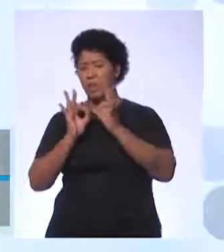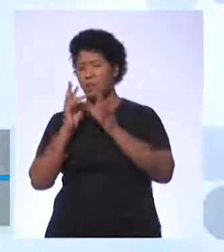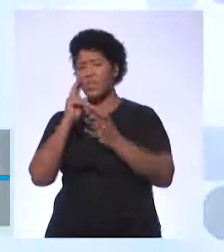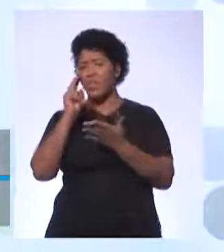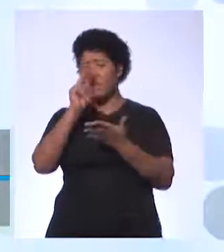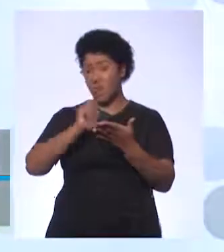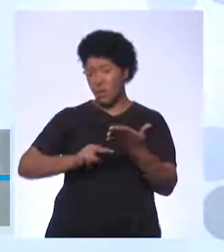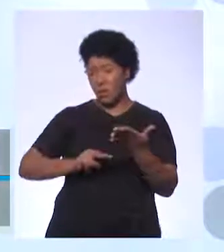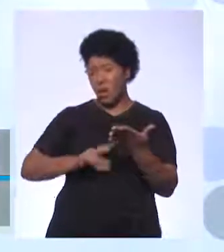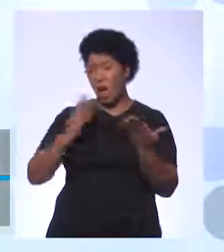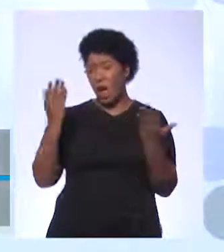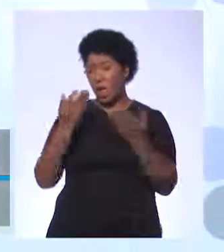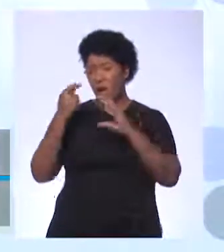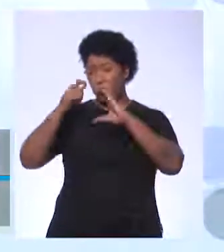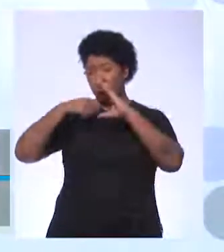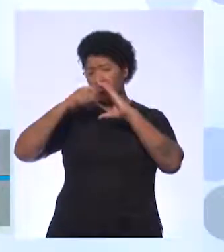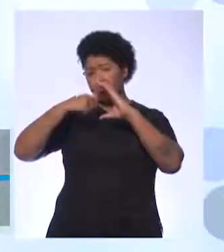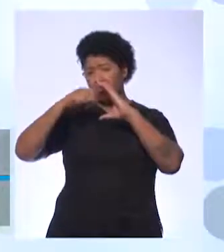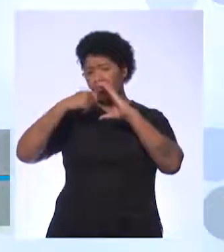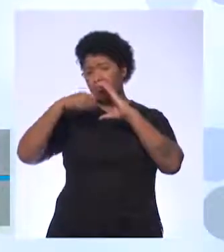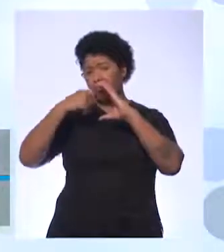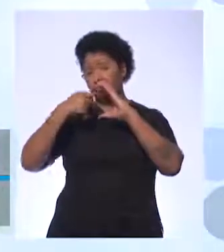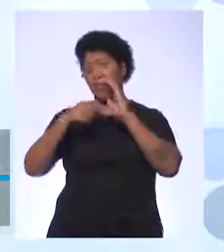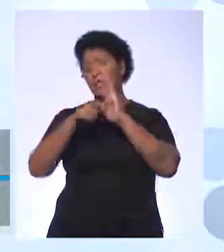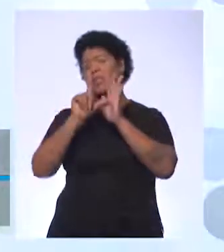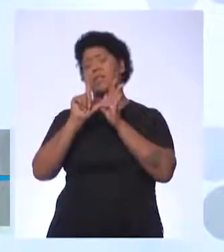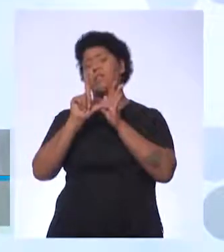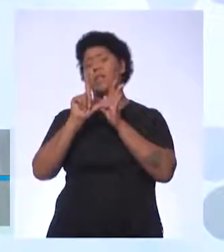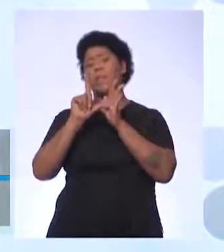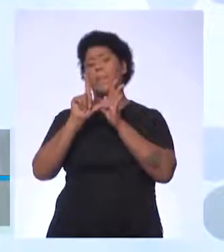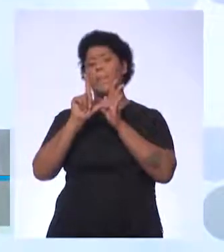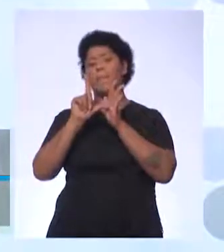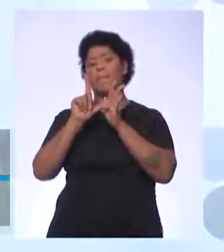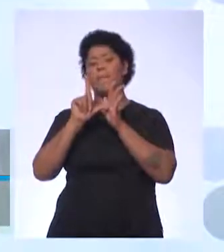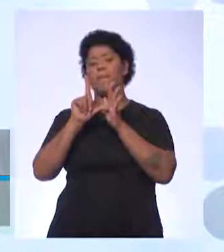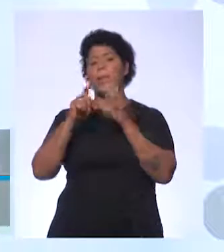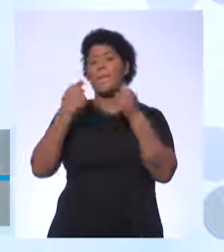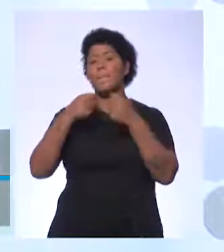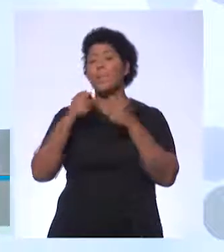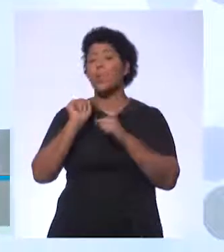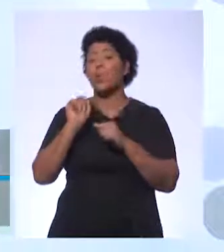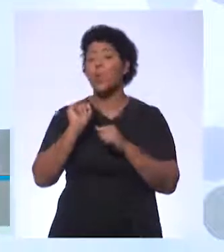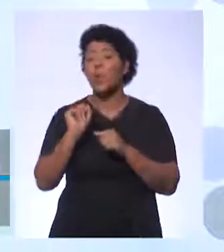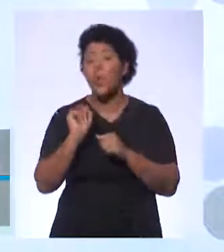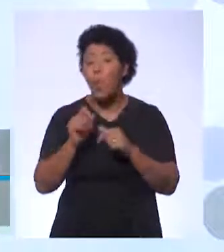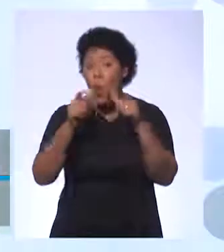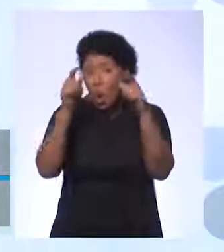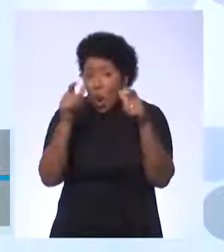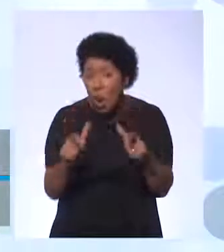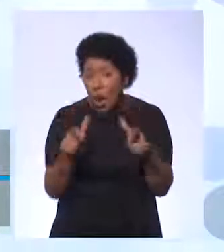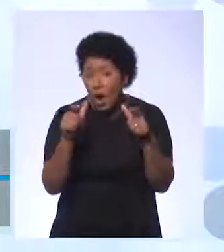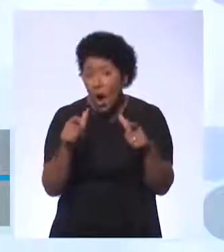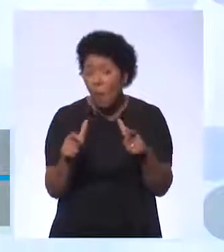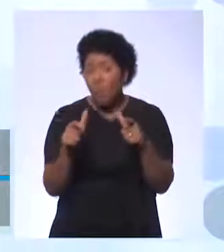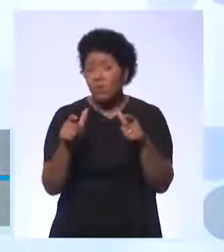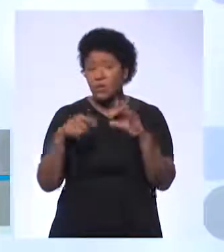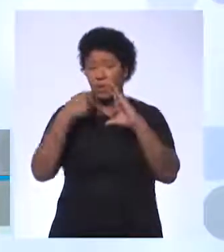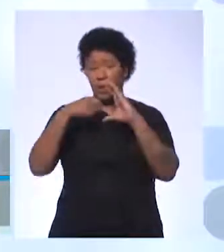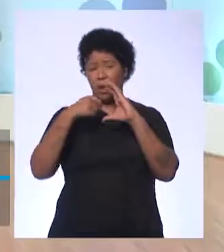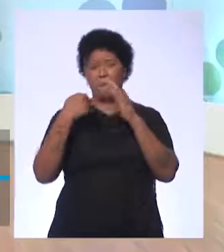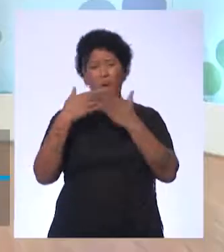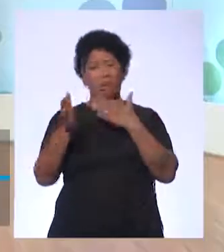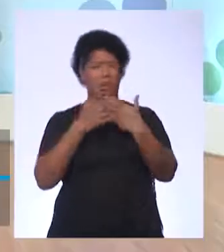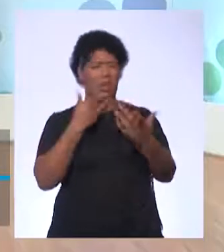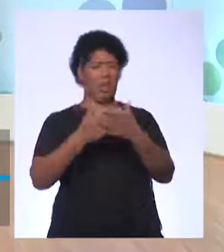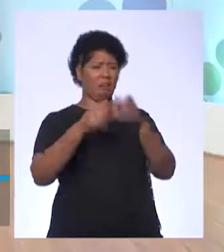viu, agora vai gravar. Mas antes da gravação, nós colocamos ali que você tem que verificar o local que você vai gravar, né? Pode gravar em qualquer